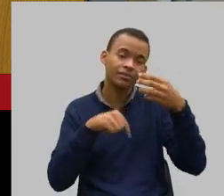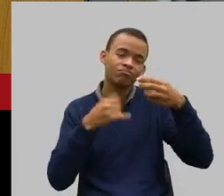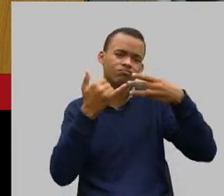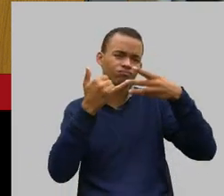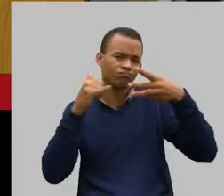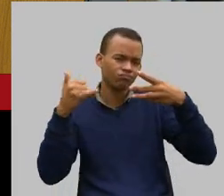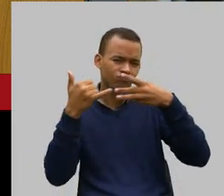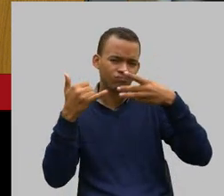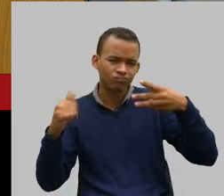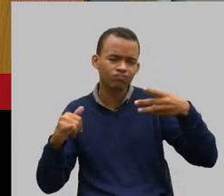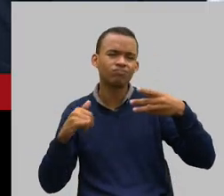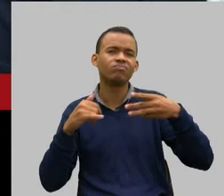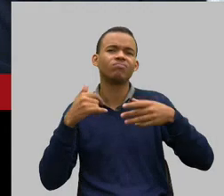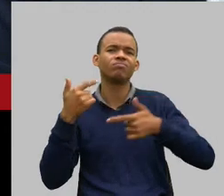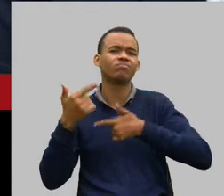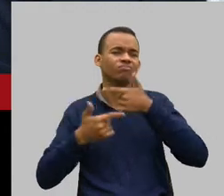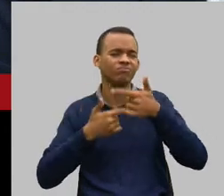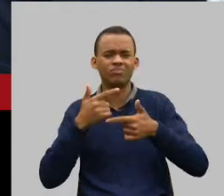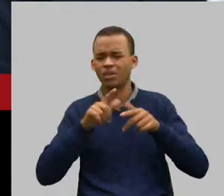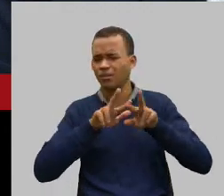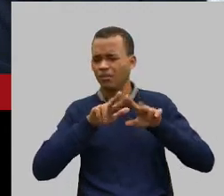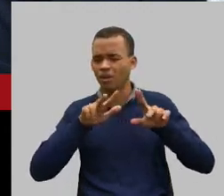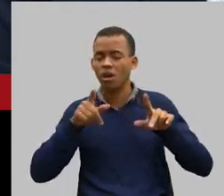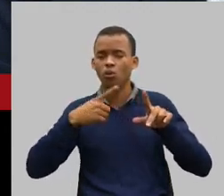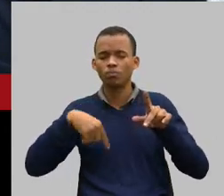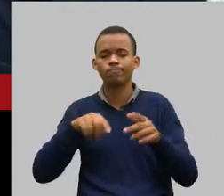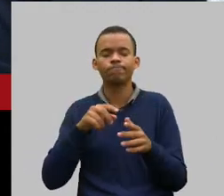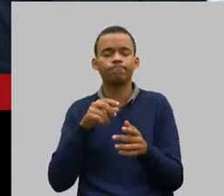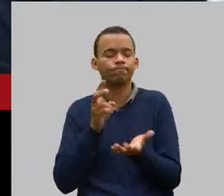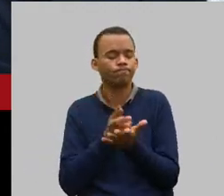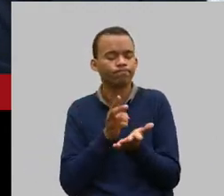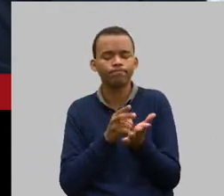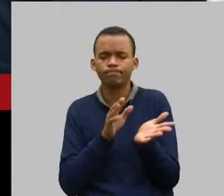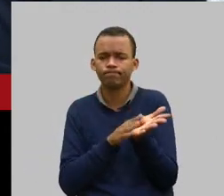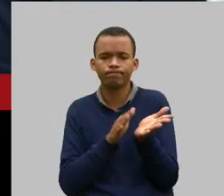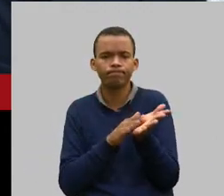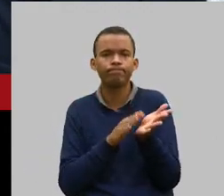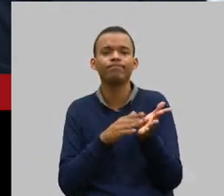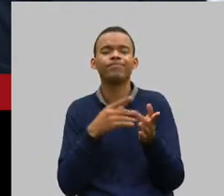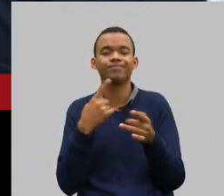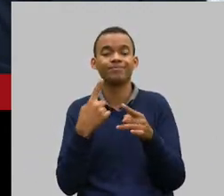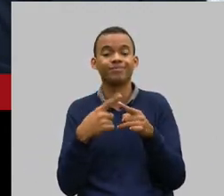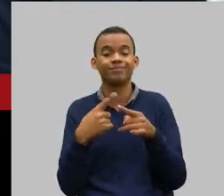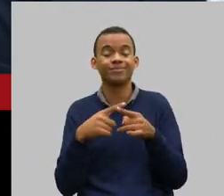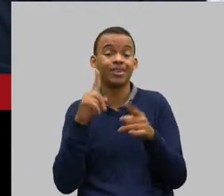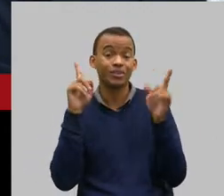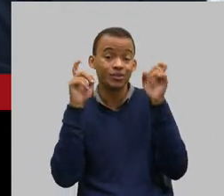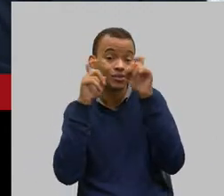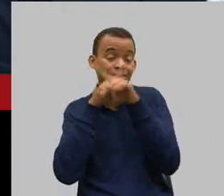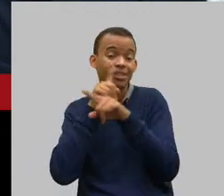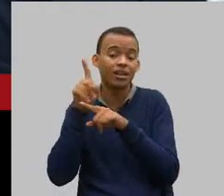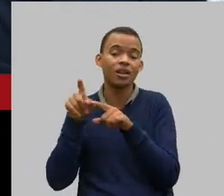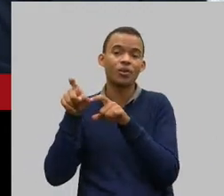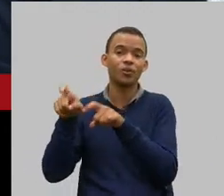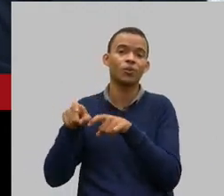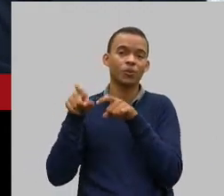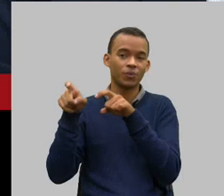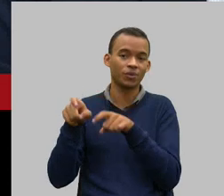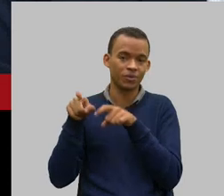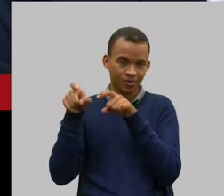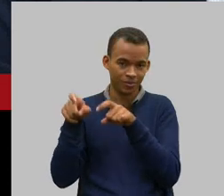tempo várias audiências várias reuniões porque é muito difícil muito tril você est lá na zona rural e de repente qualquer lugar